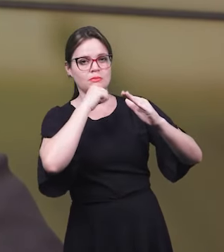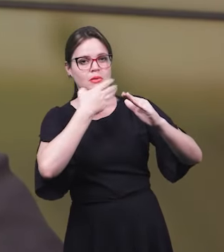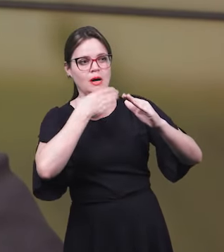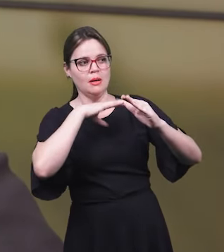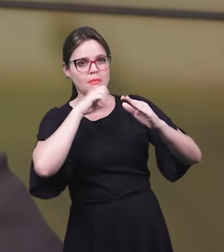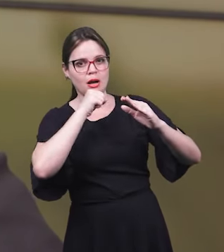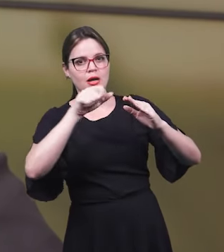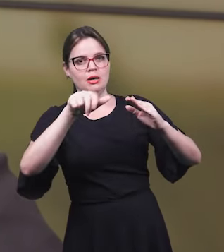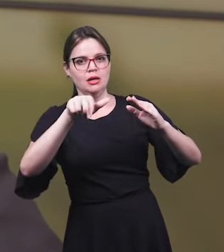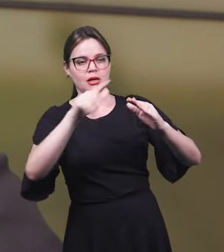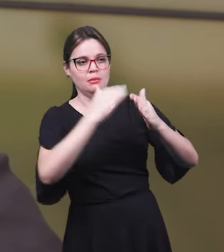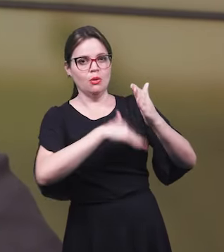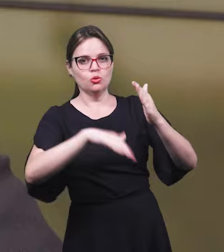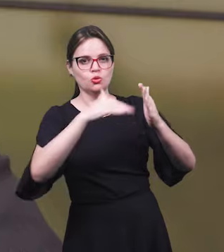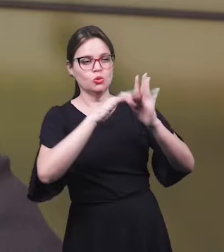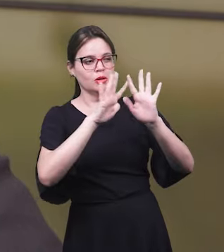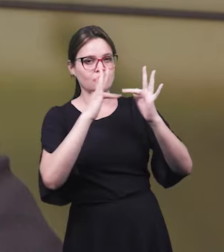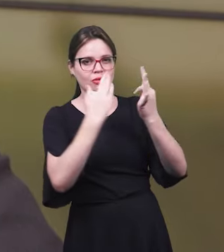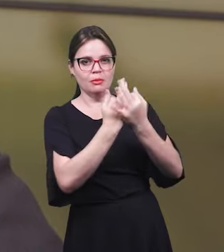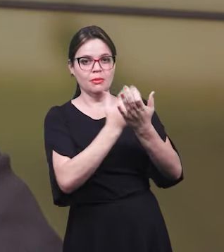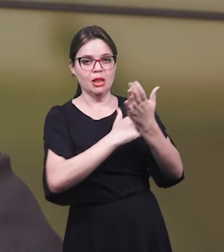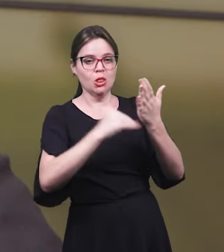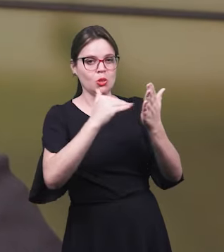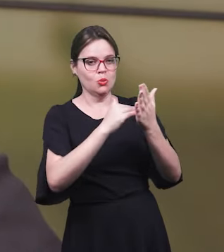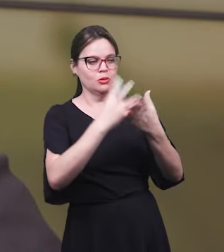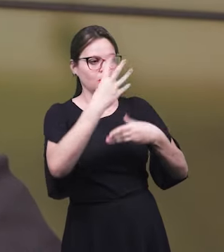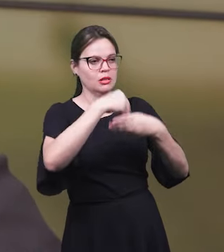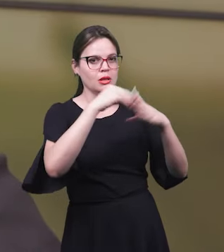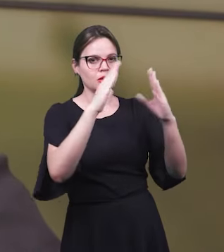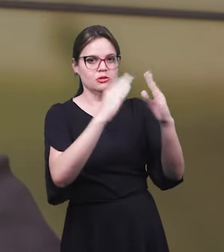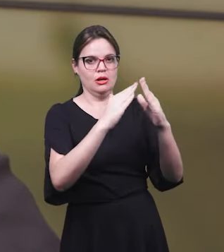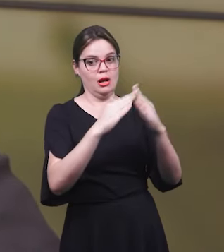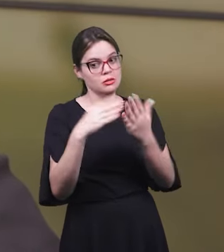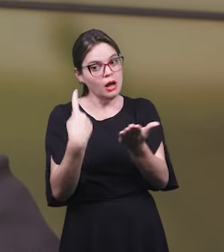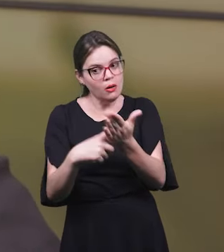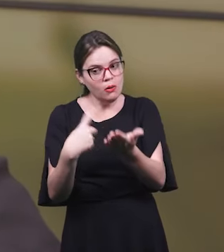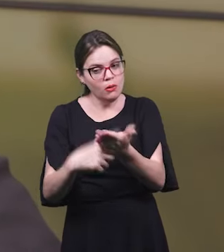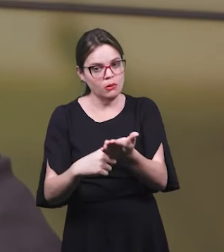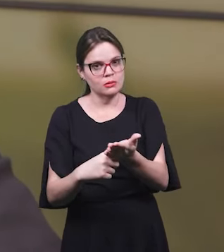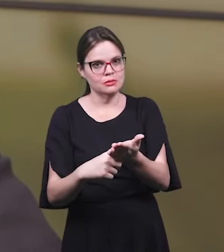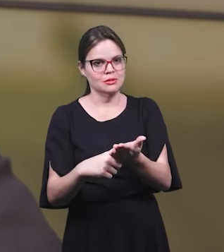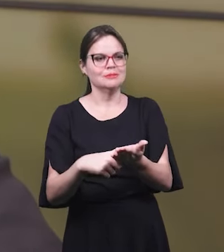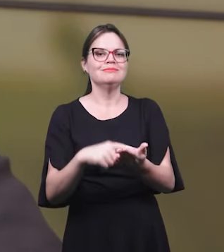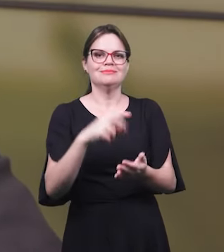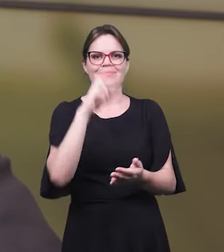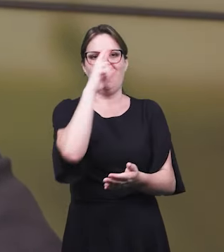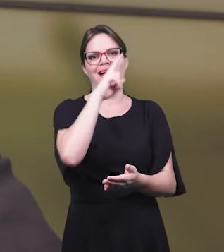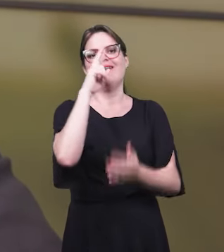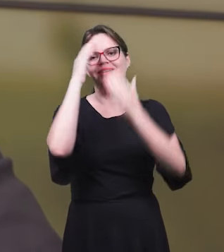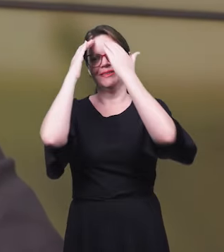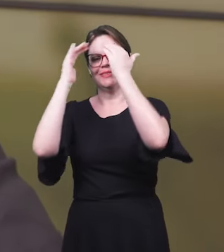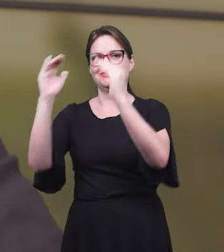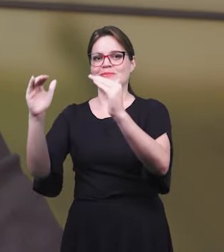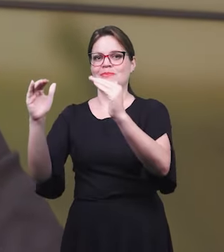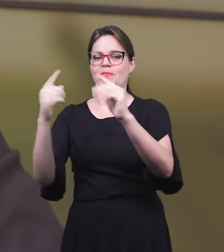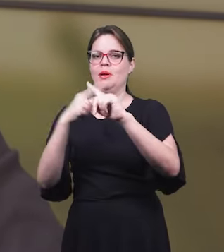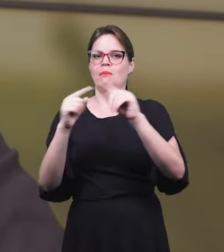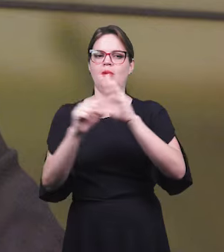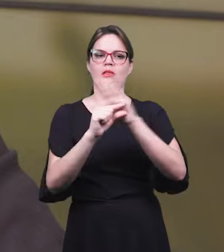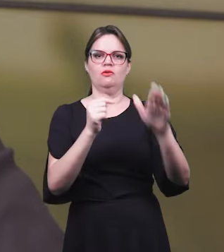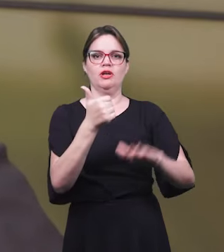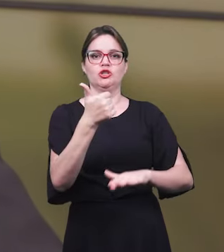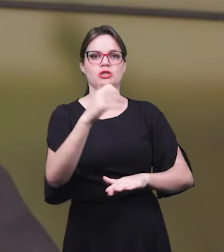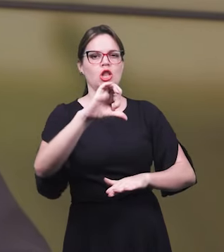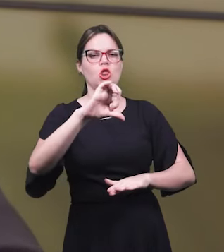irmãos, e toda a família de teu pai. Então, era o que estava acordado, porque no verso 19 eu falo, mas se alguém